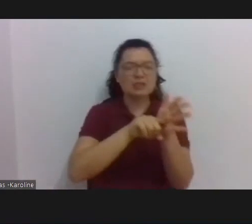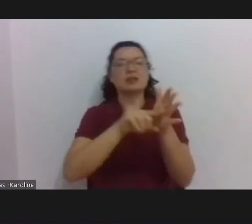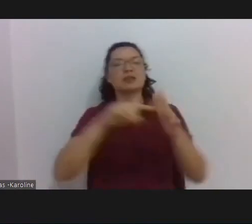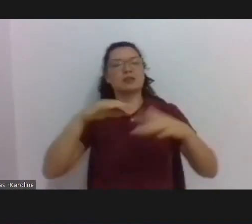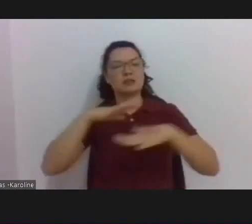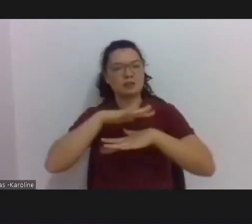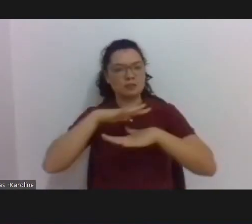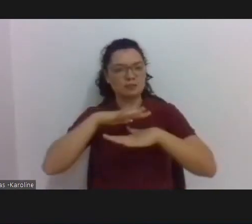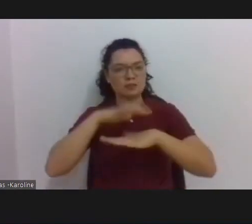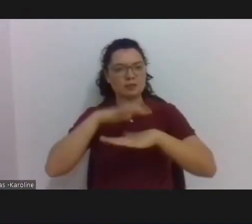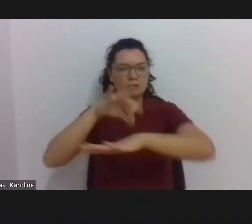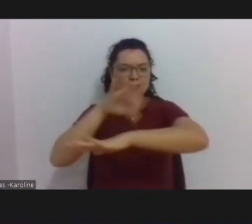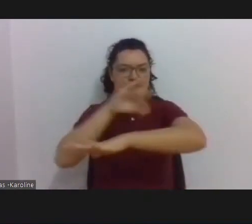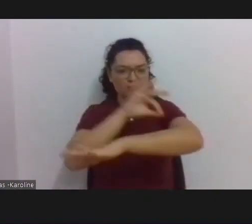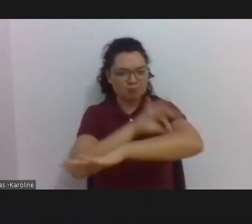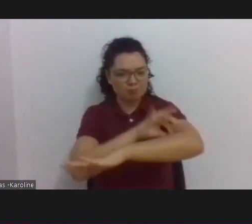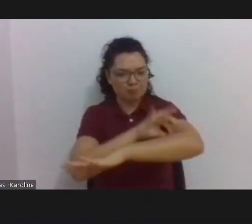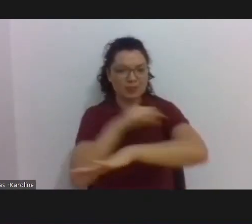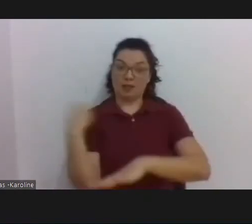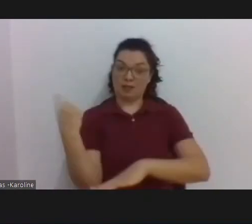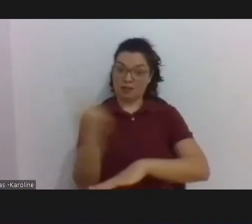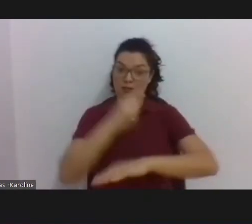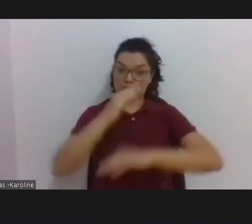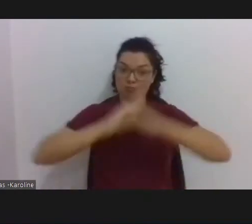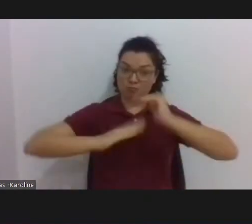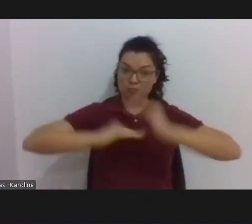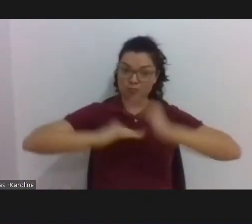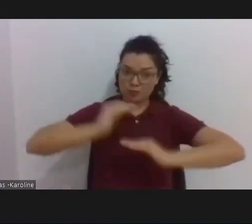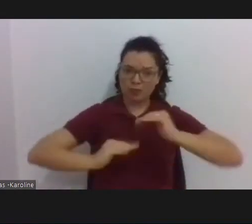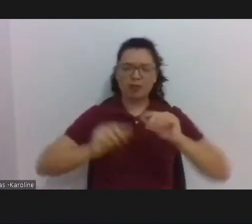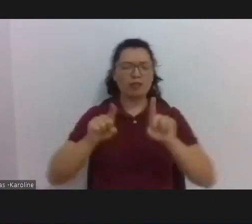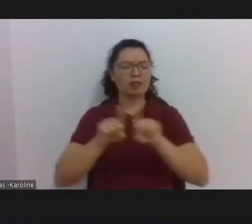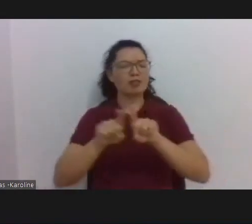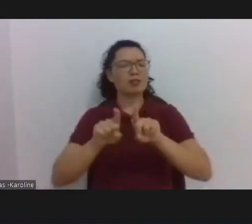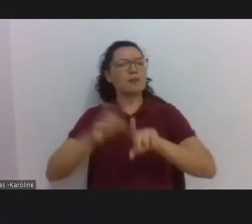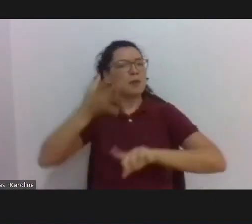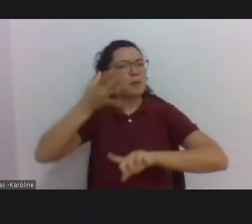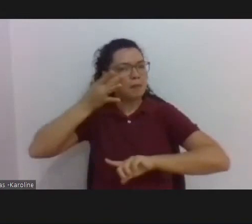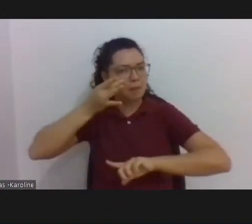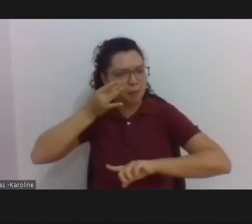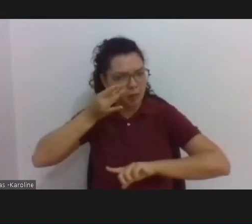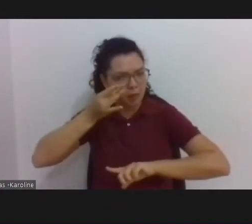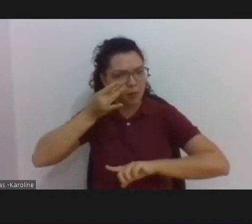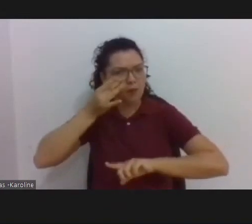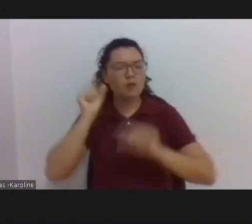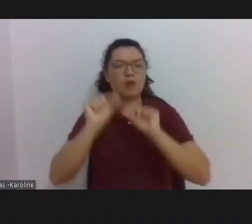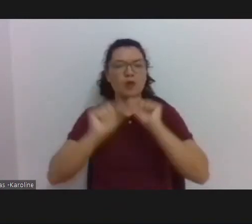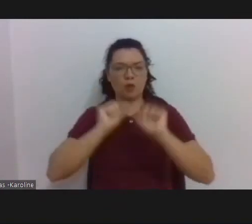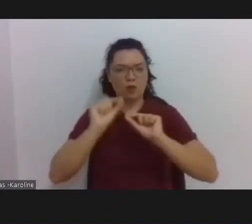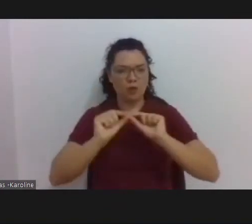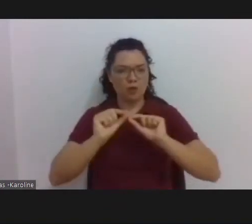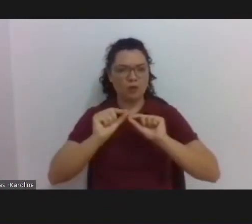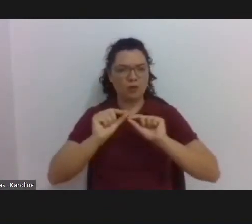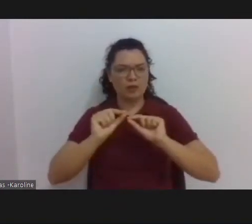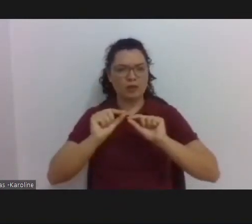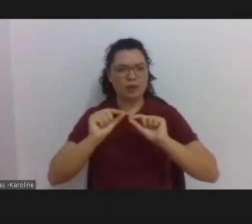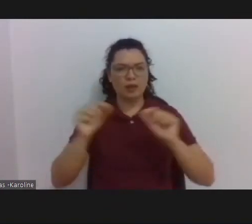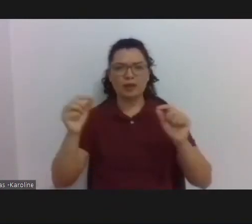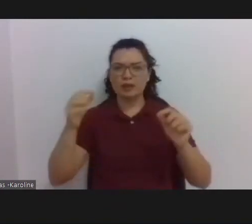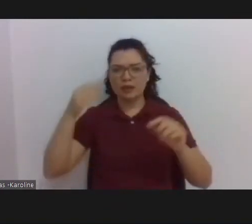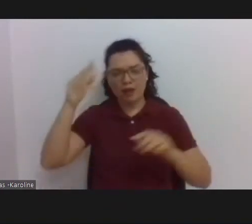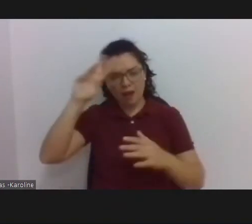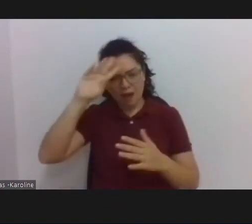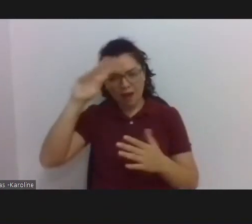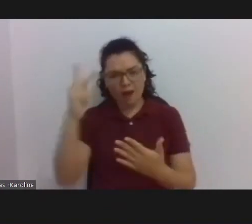própria profissão. Testemunhei, posso afirmar agora, a concretização de um exitoso evento,